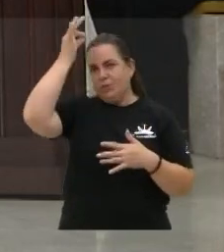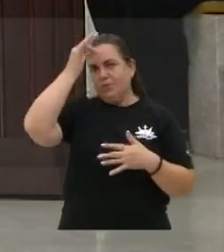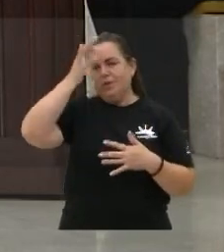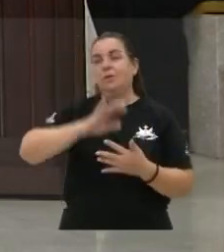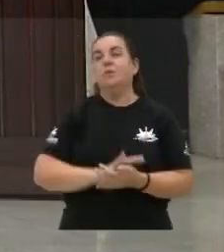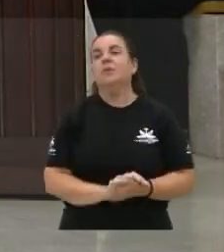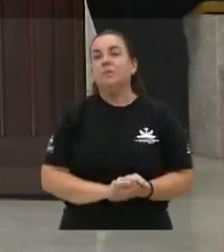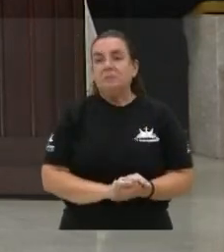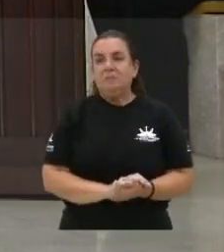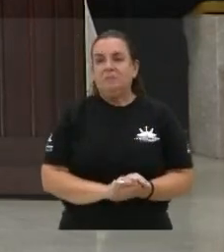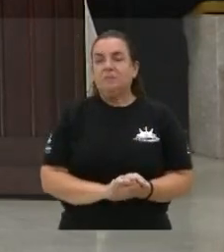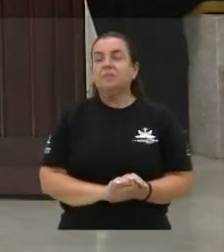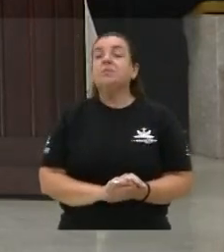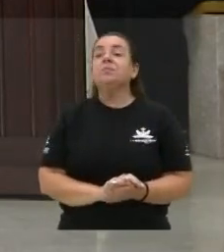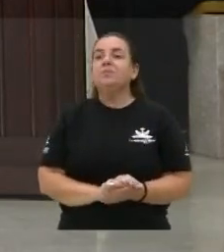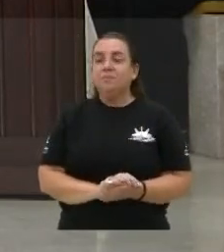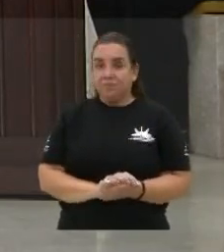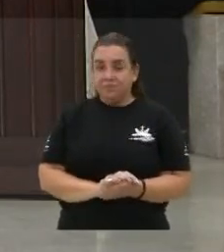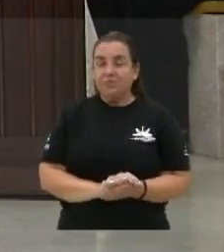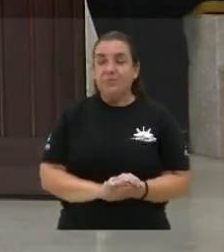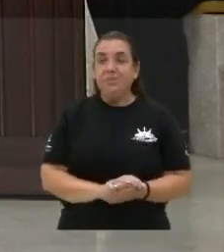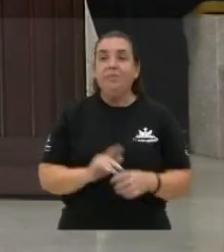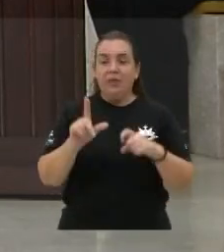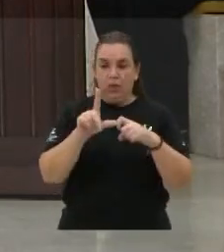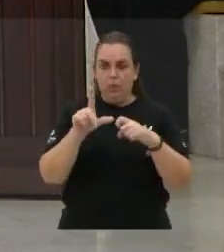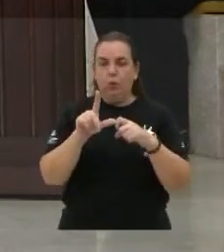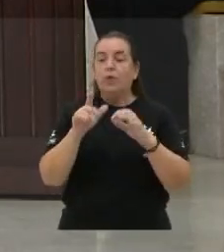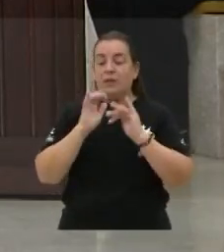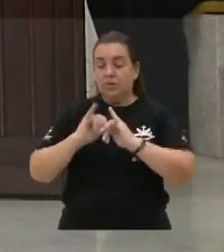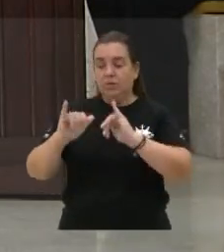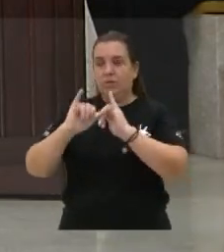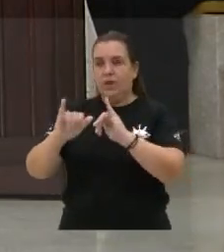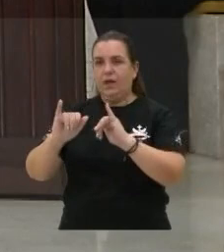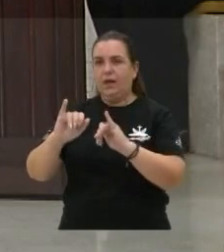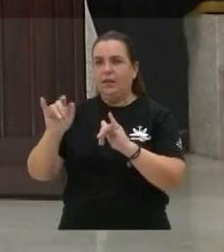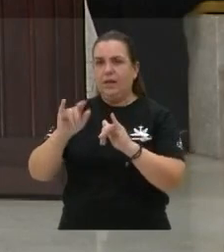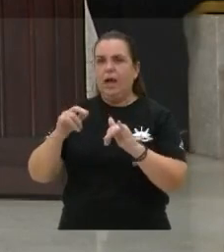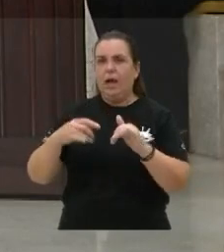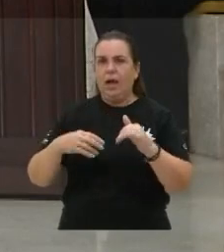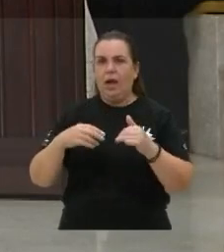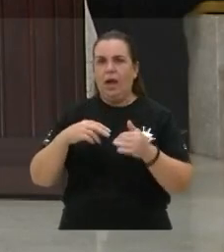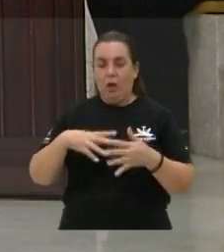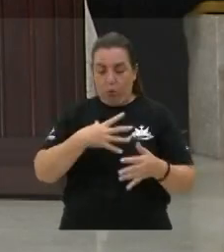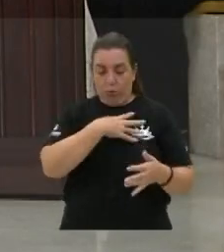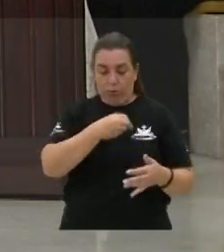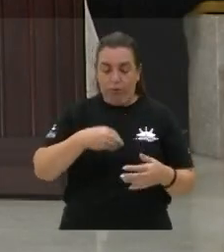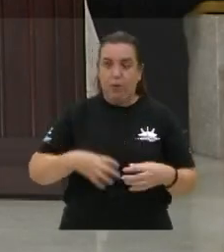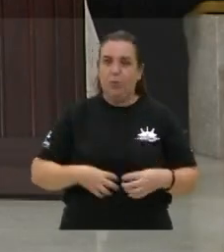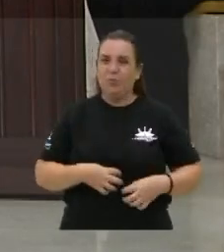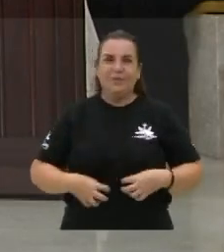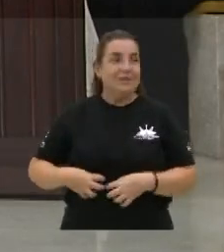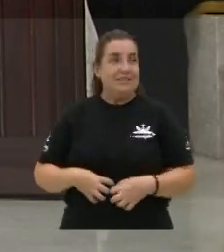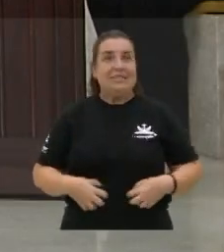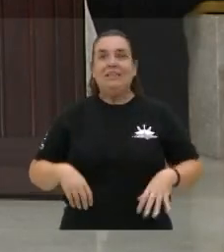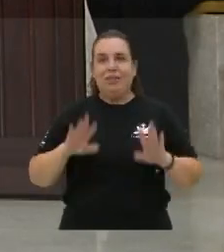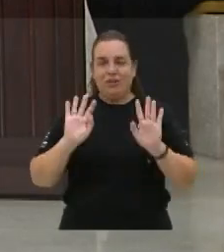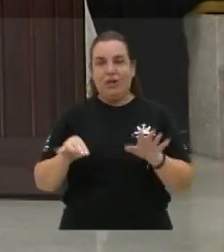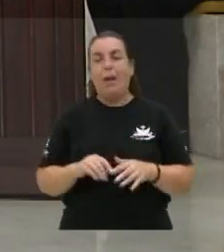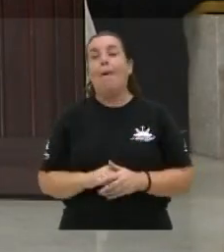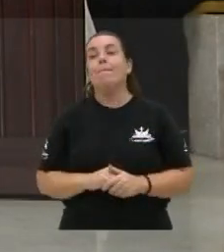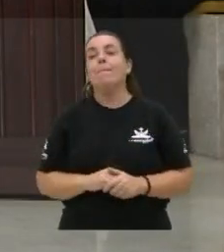diz que depois disso, não só a criança estremeceu, sim, mas sobre isso já falamos em outro